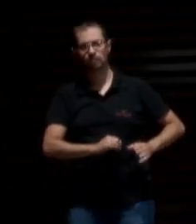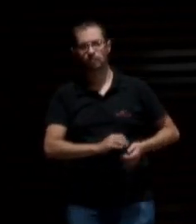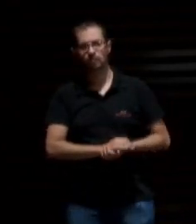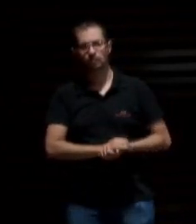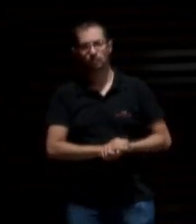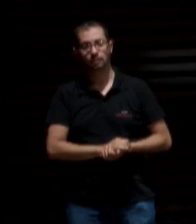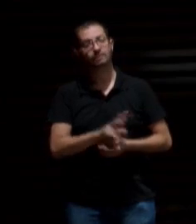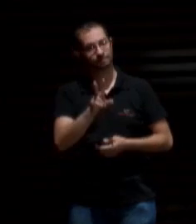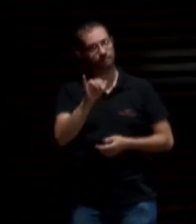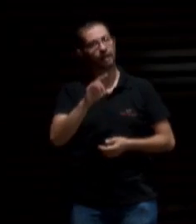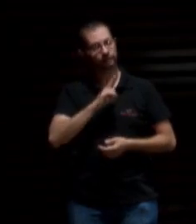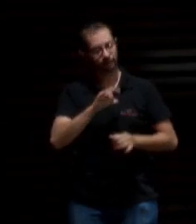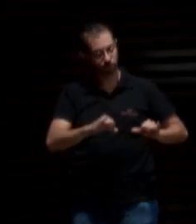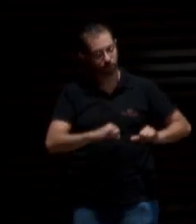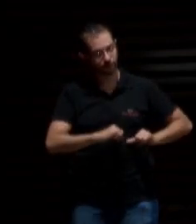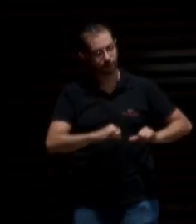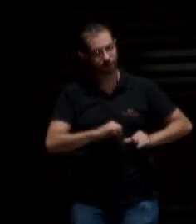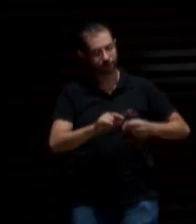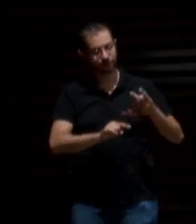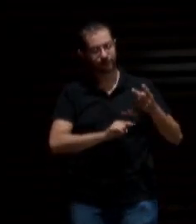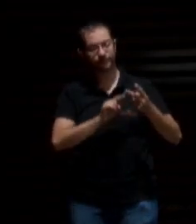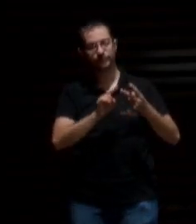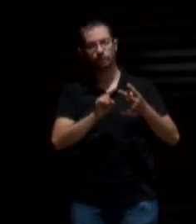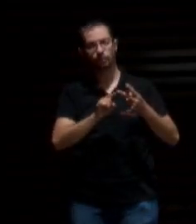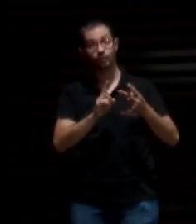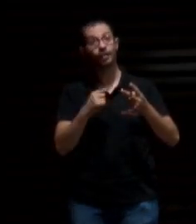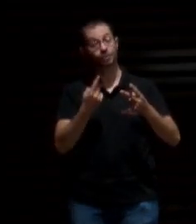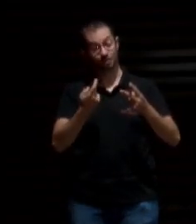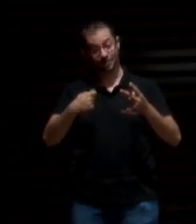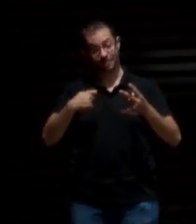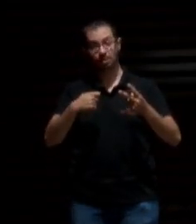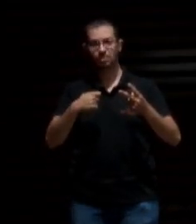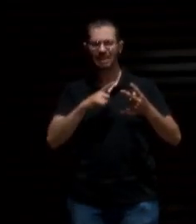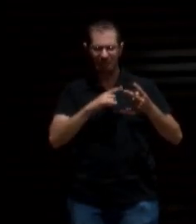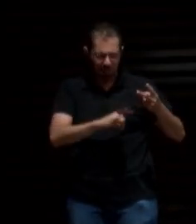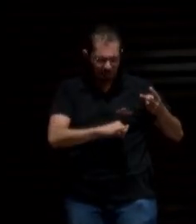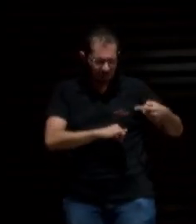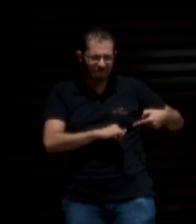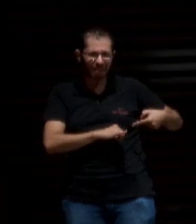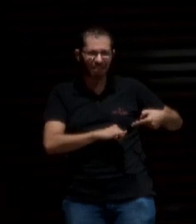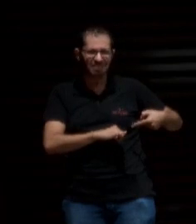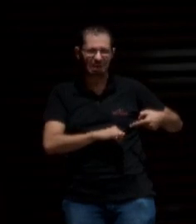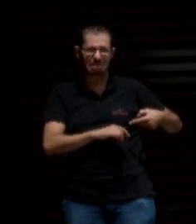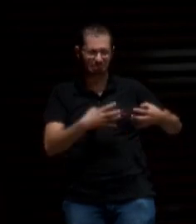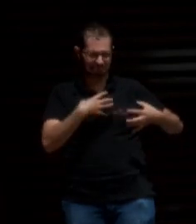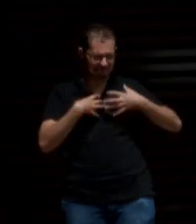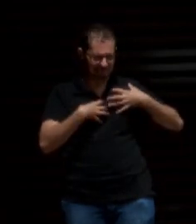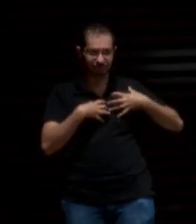Ele vai vir. Segundo, nós devemos nos alegrar no sofrimento. Vamos entender